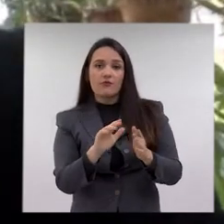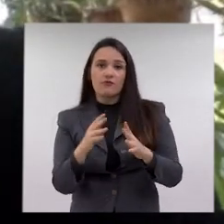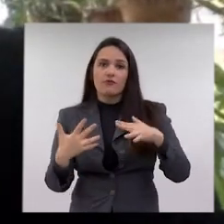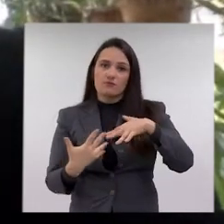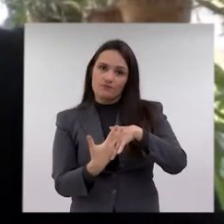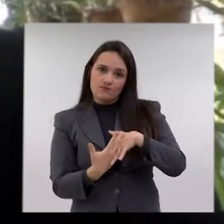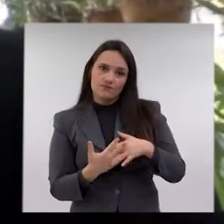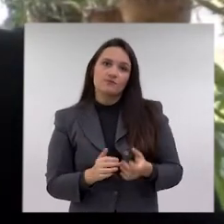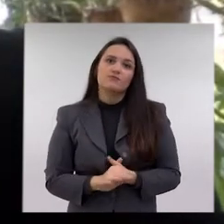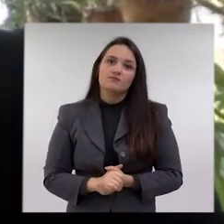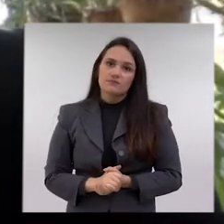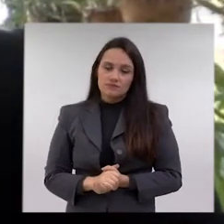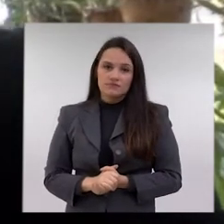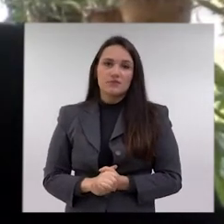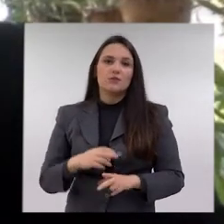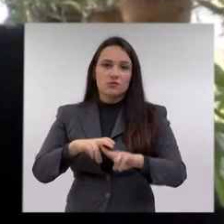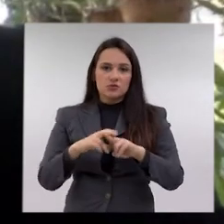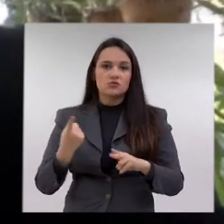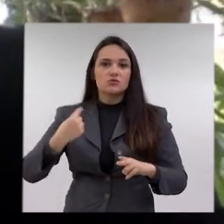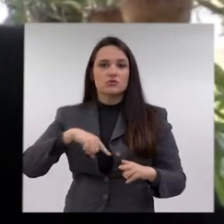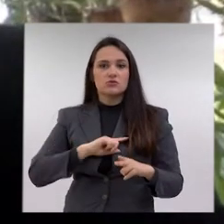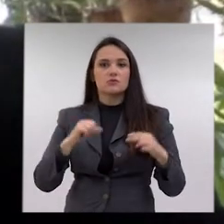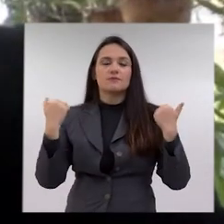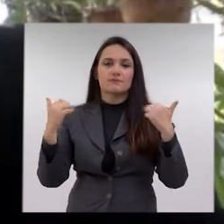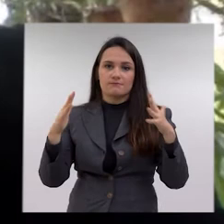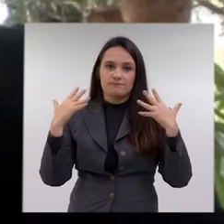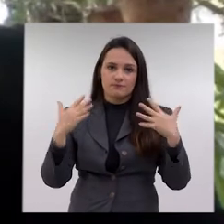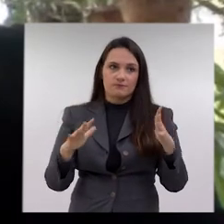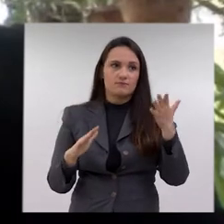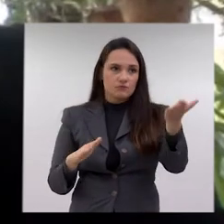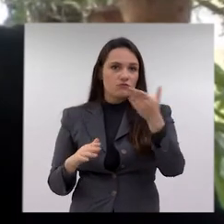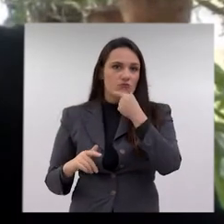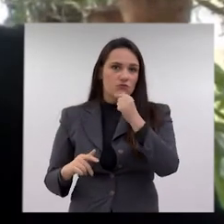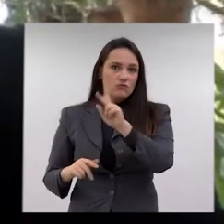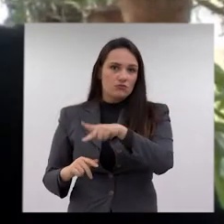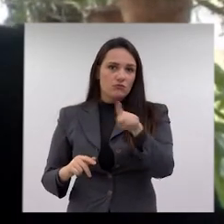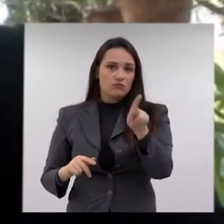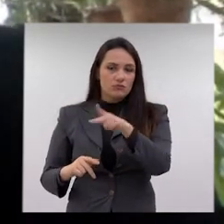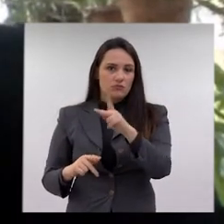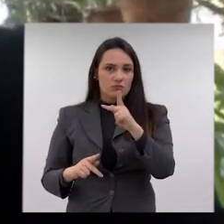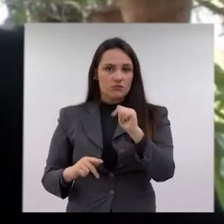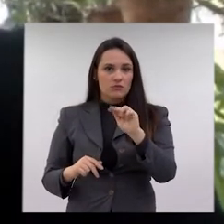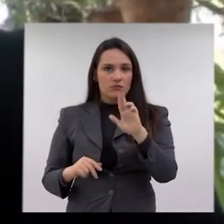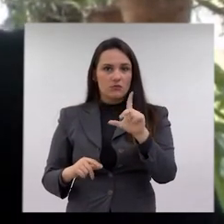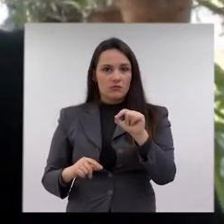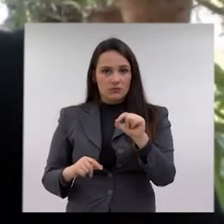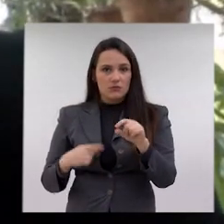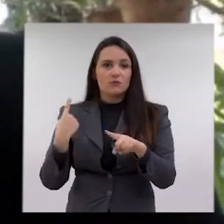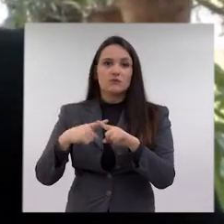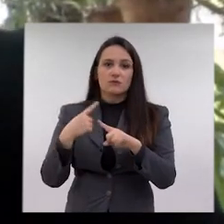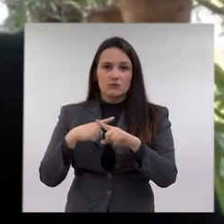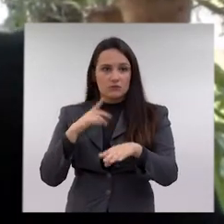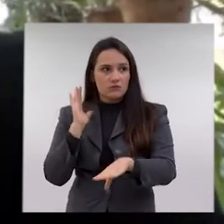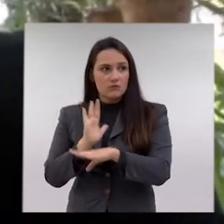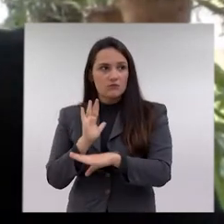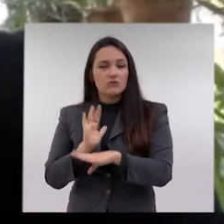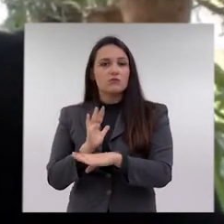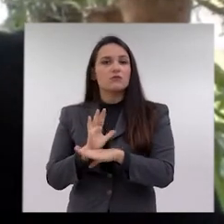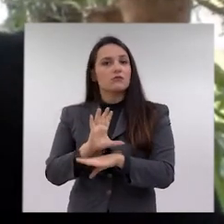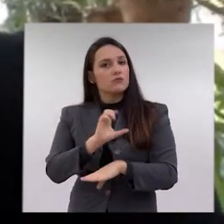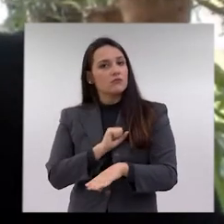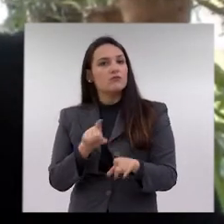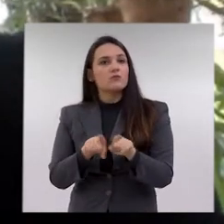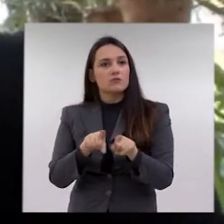então a universidade parabeniza o Paulo Eduardo, pela contribuição, pelo amor